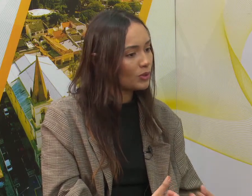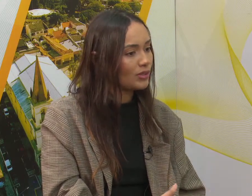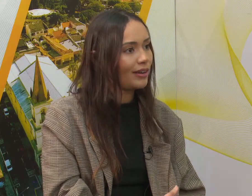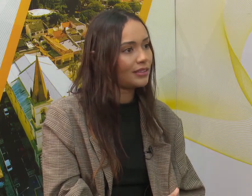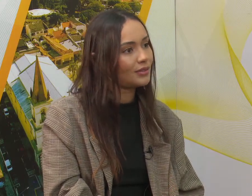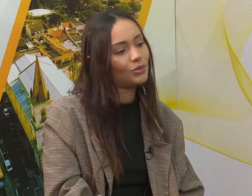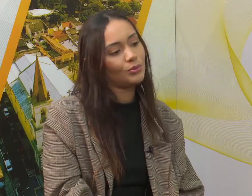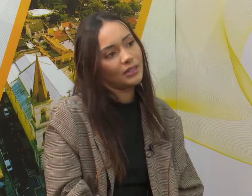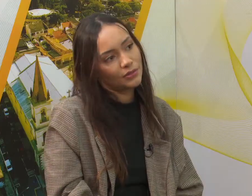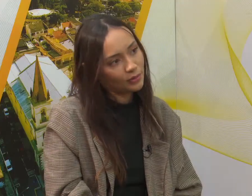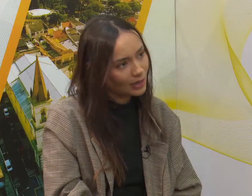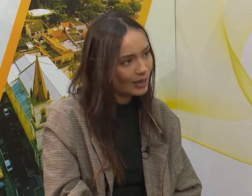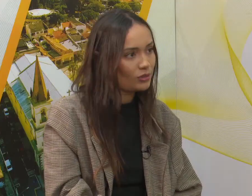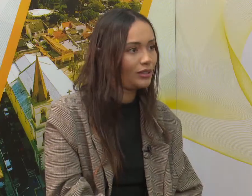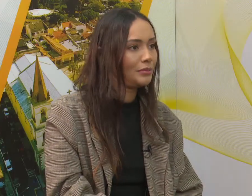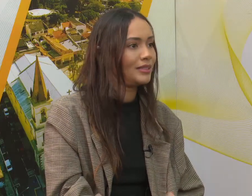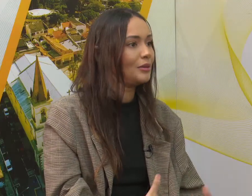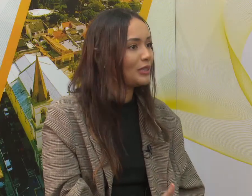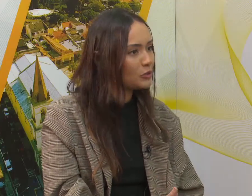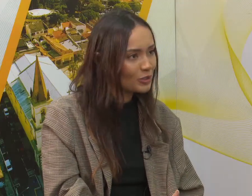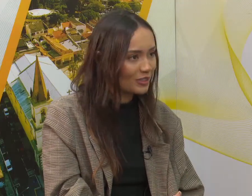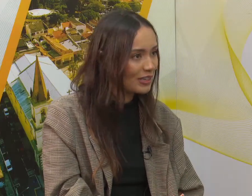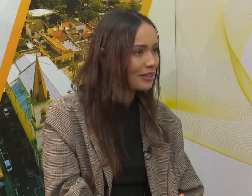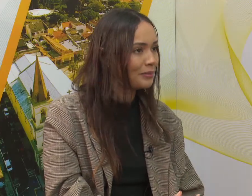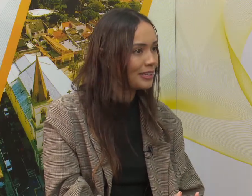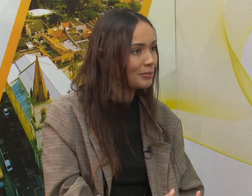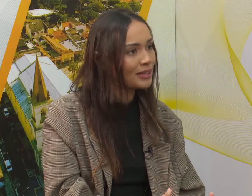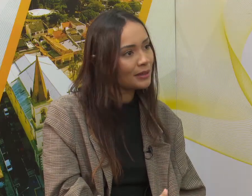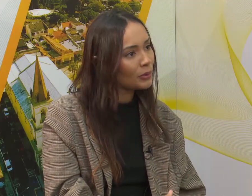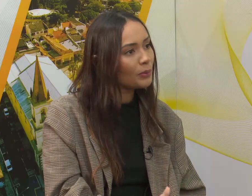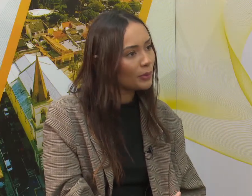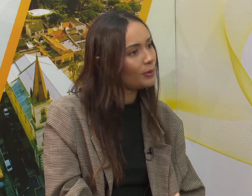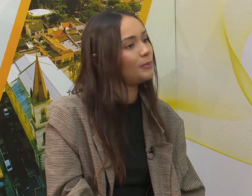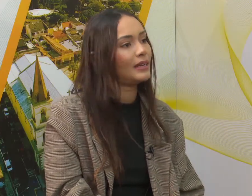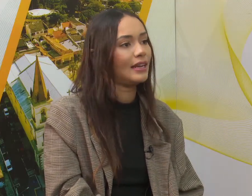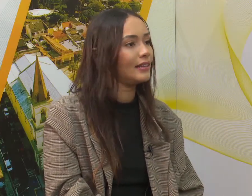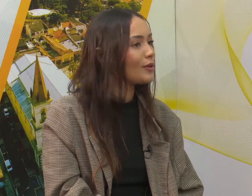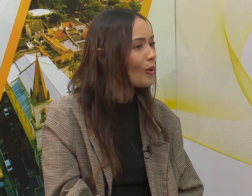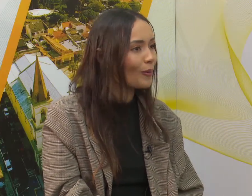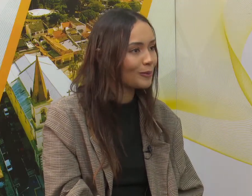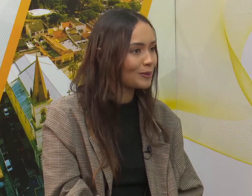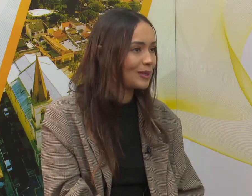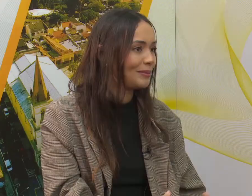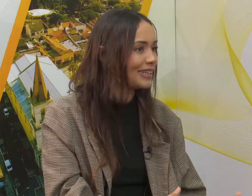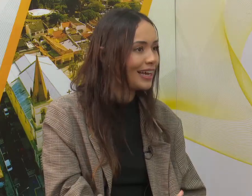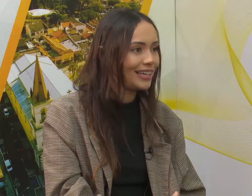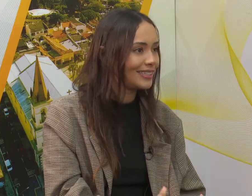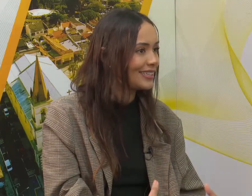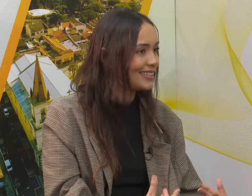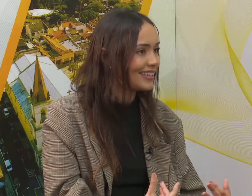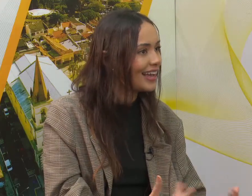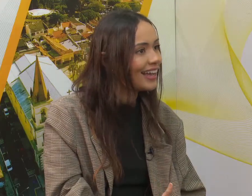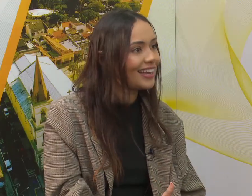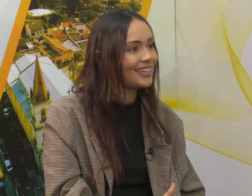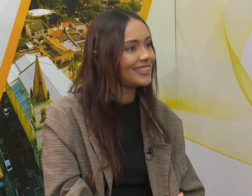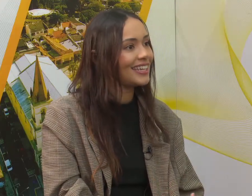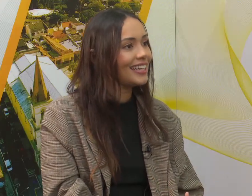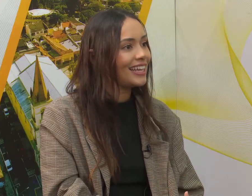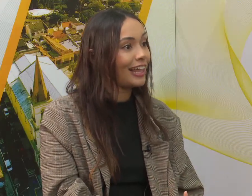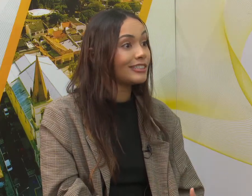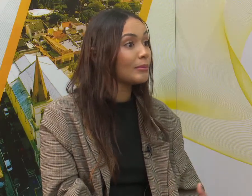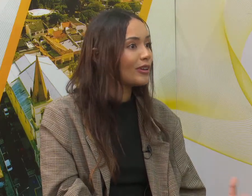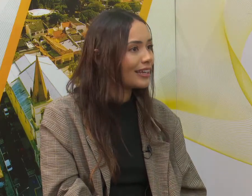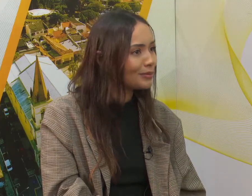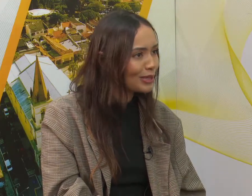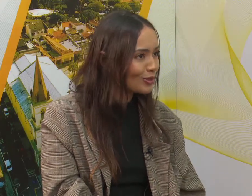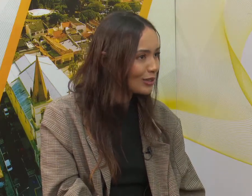grupo social ela se sente mais à vontade, ela mais autêntica em si ela mesma e propor para ela encontros semanais, quinzenais.